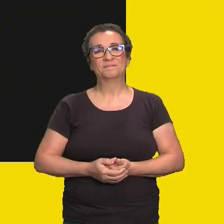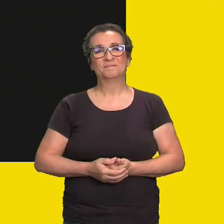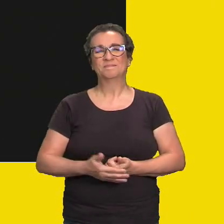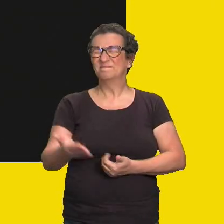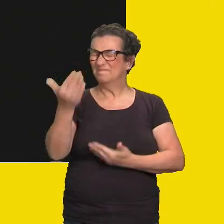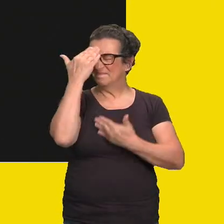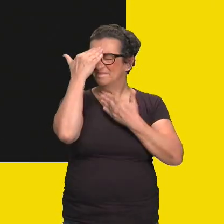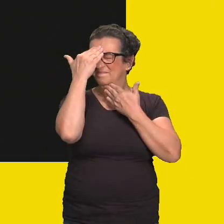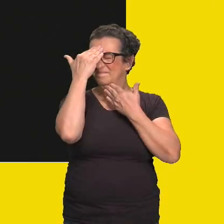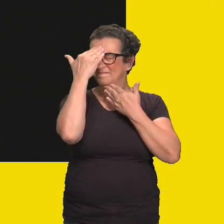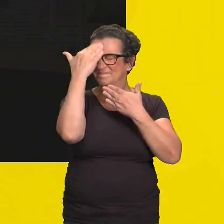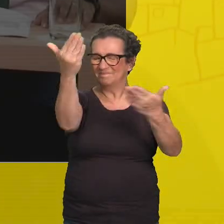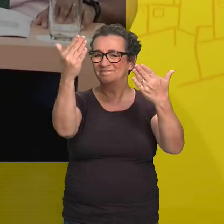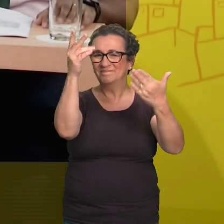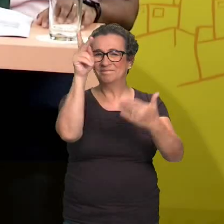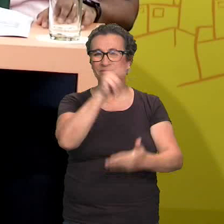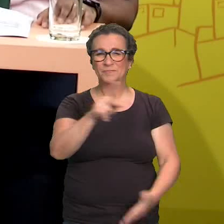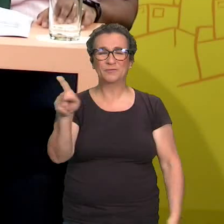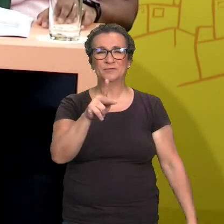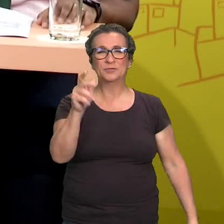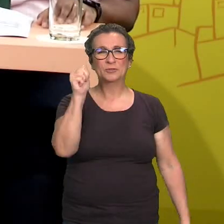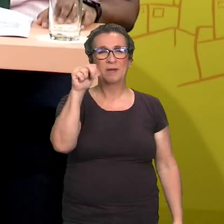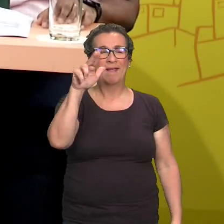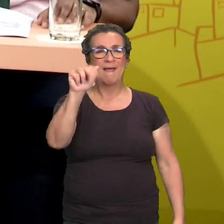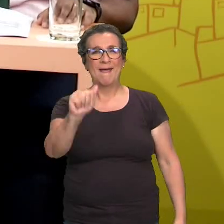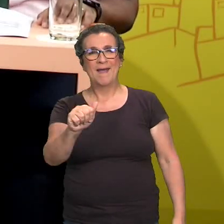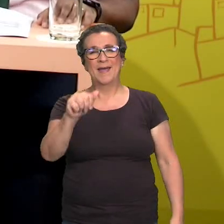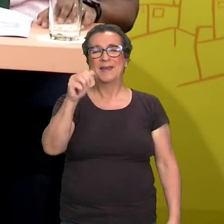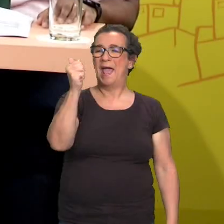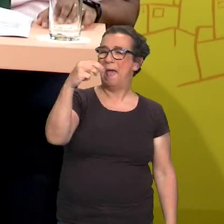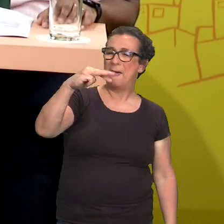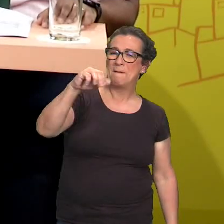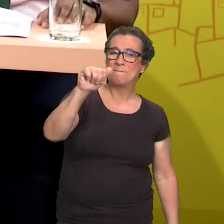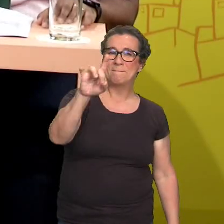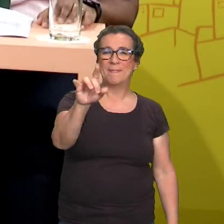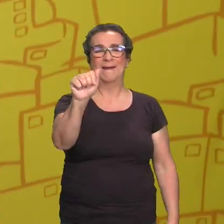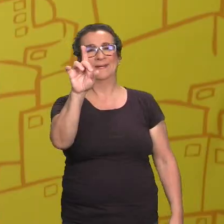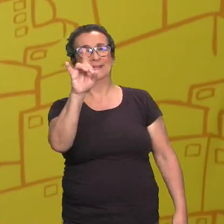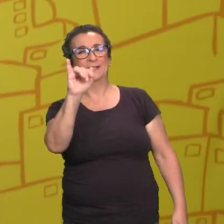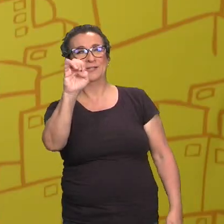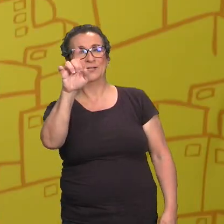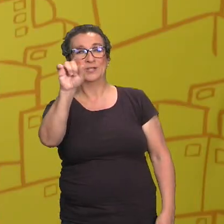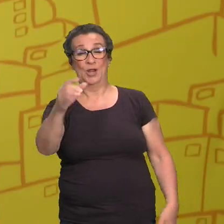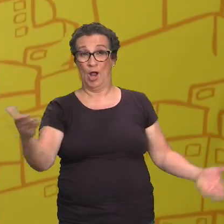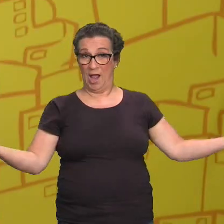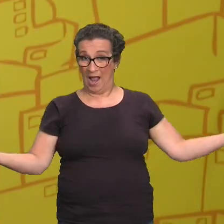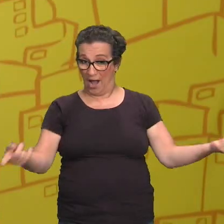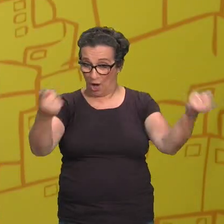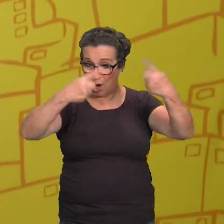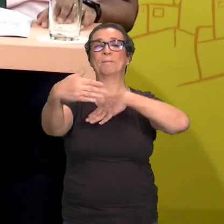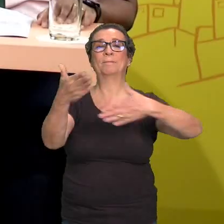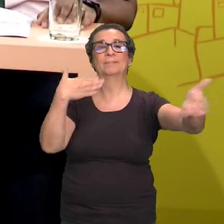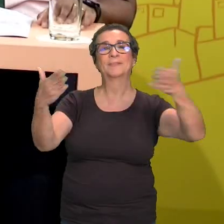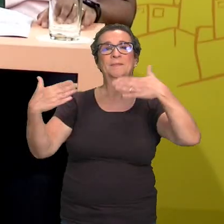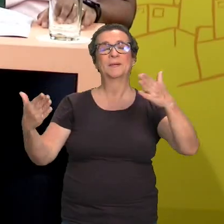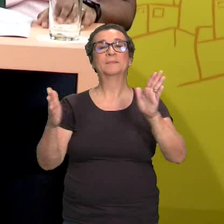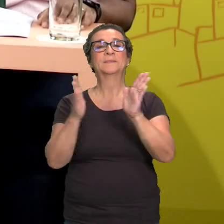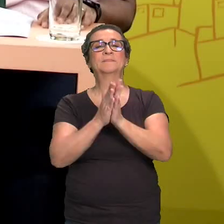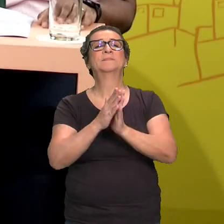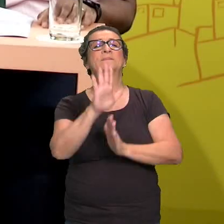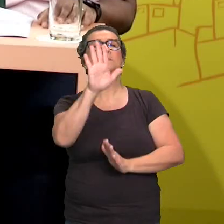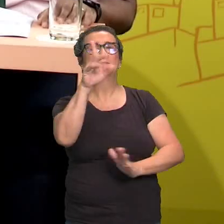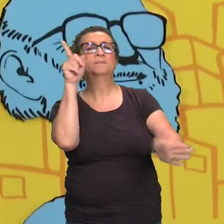Muito obrigado, professores Ana Paula, Diego e Amanda. Agora é hora da nossa roda de conversa.